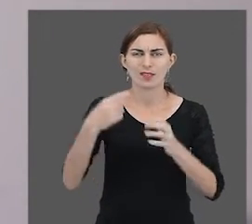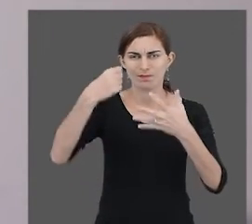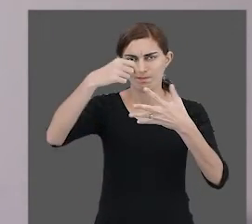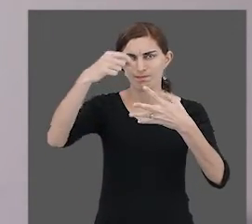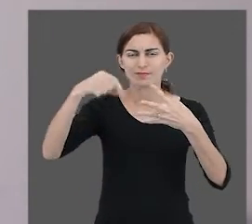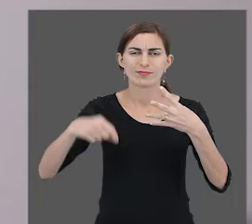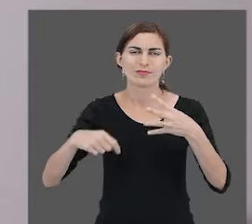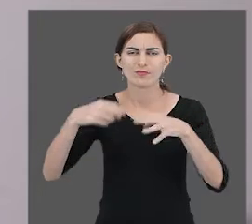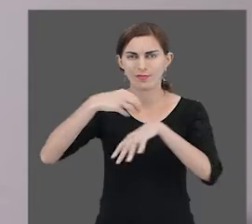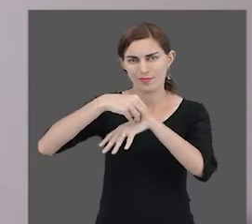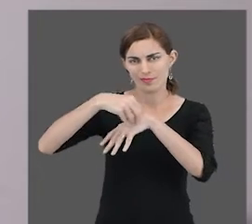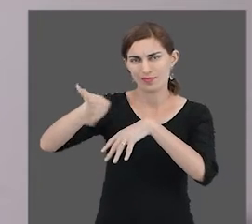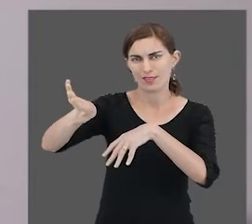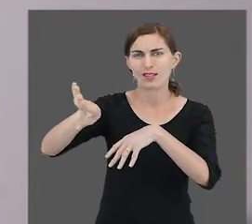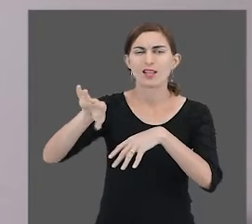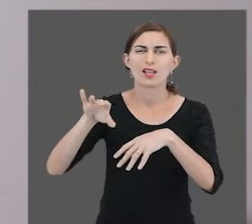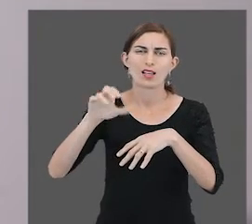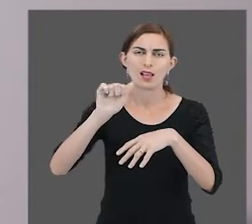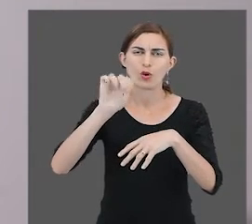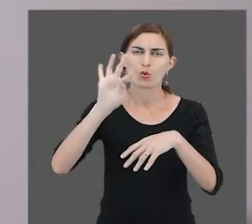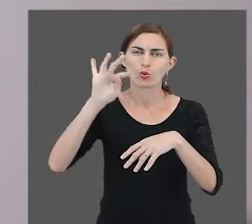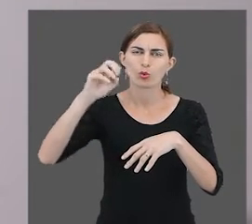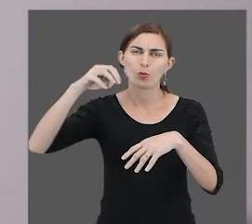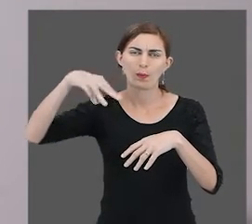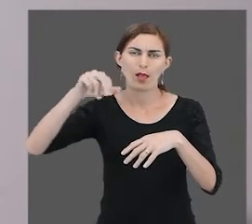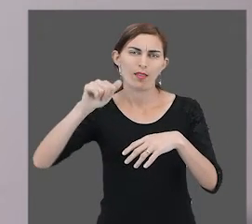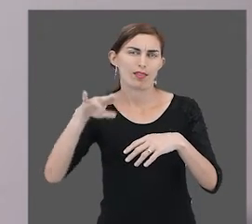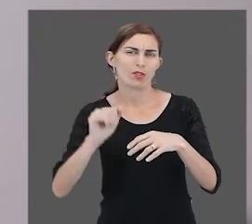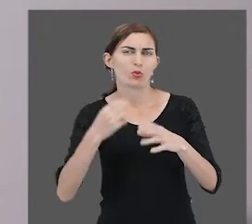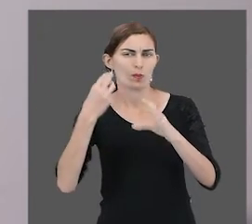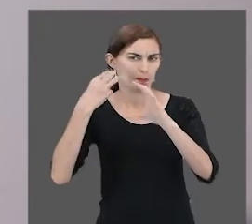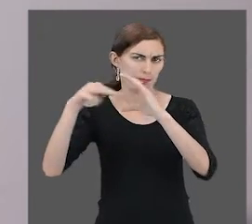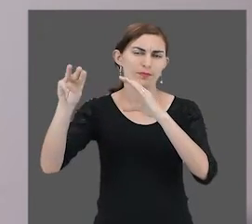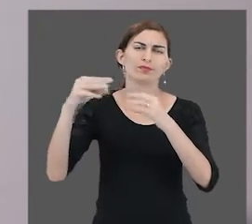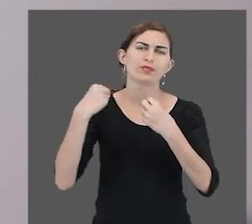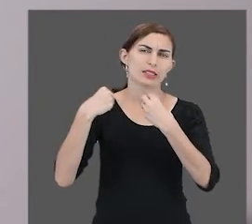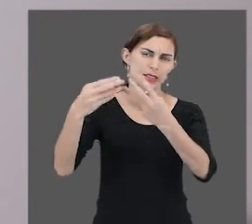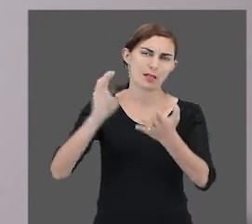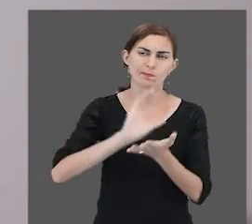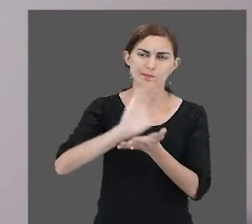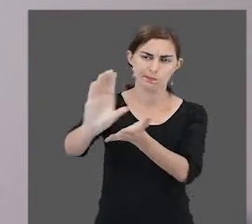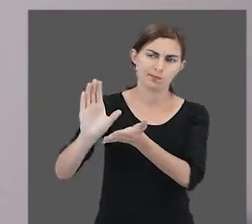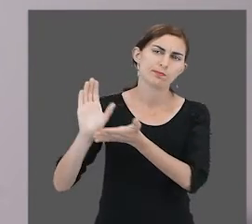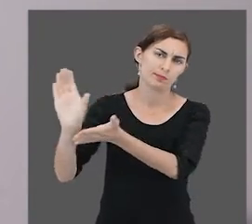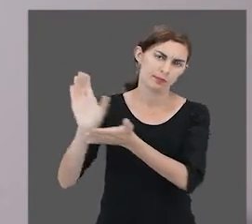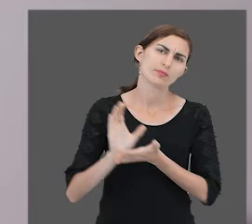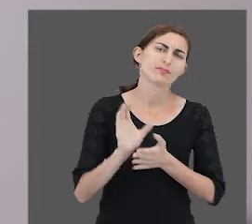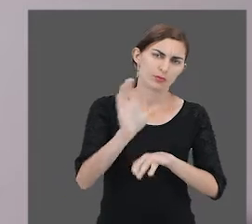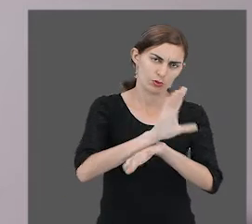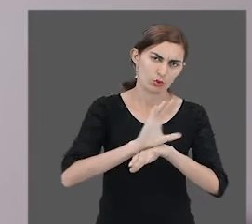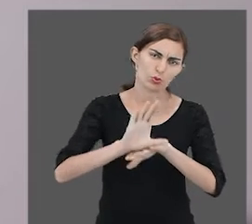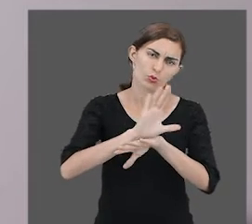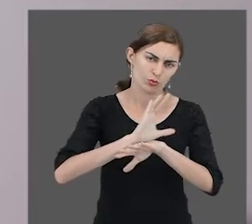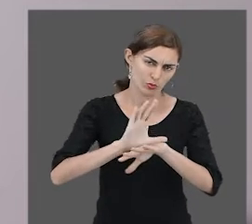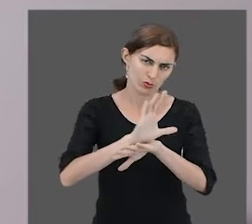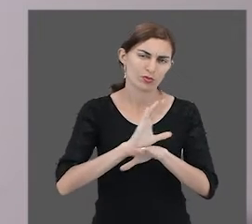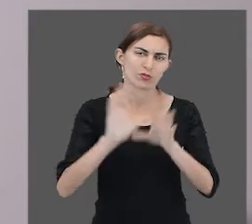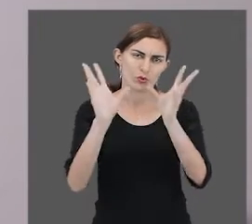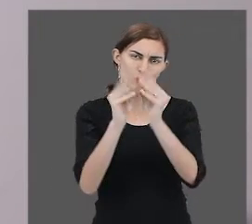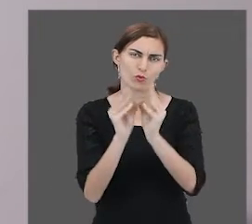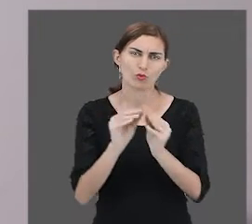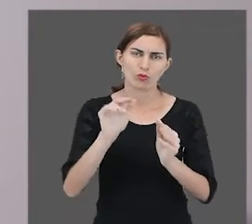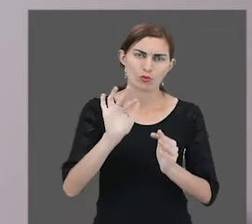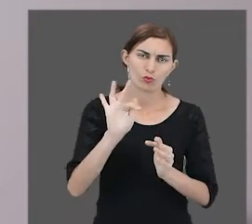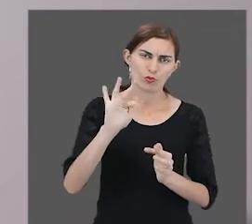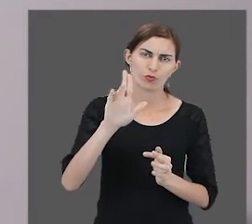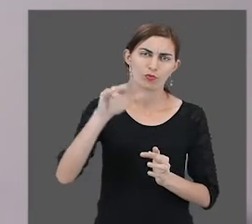critérios, então o repasse ele é automático, o repasse do recurso ele é automático, certo? Temos os repasses constitucionais, que a gente já viu, que é a complementação do